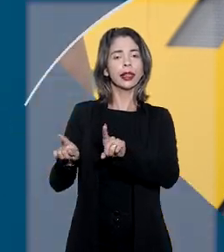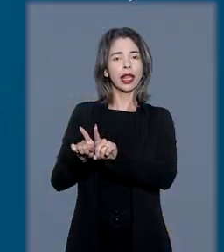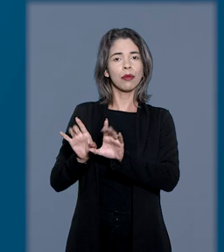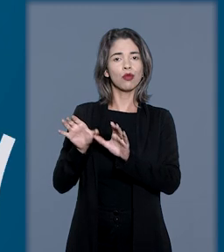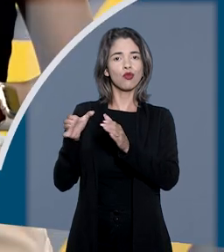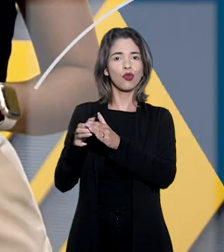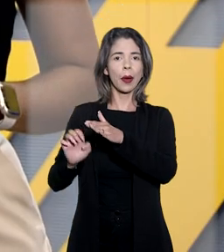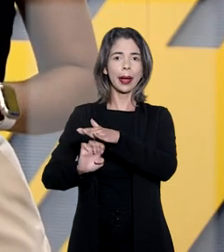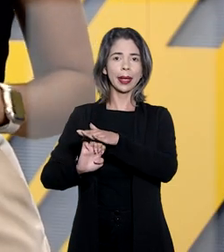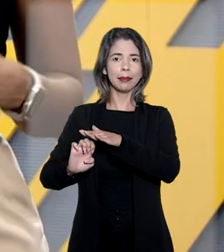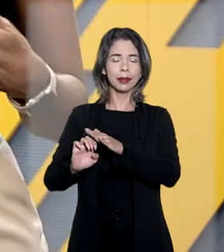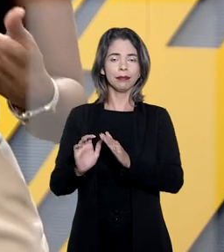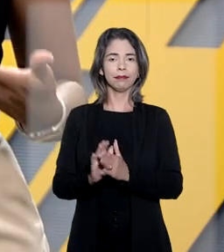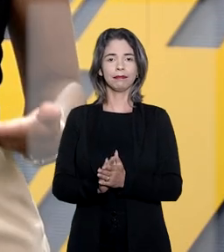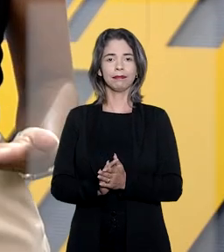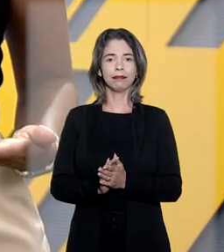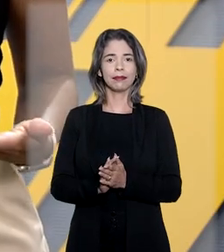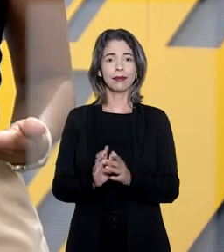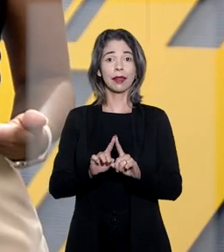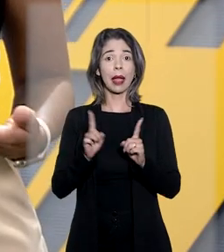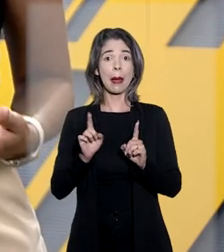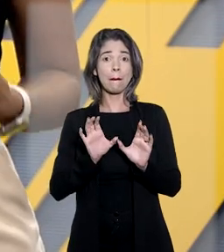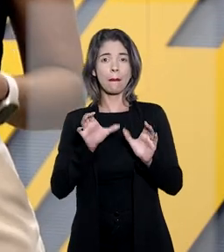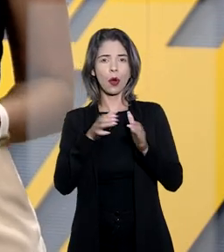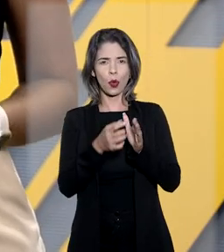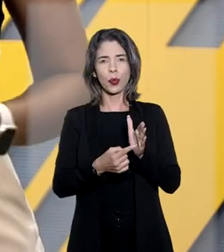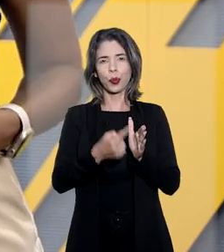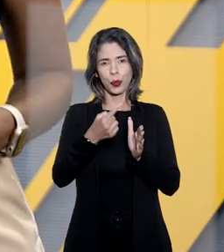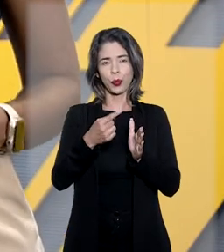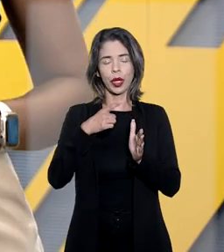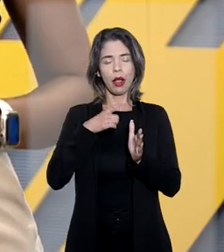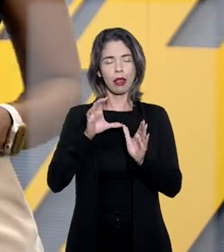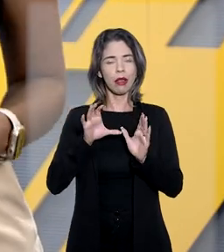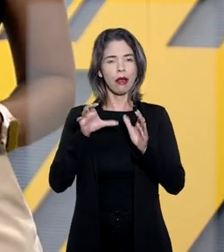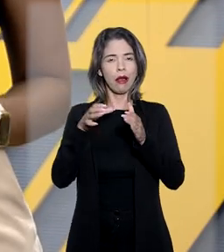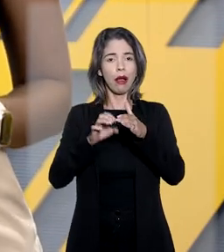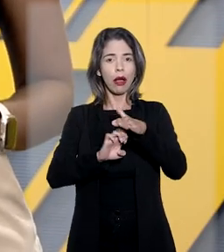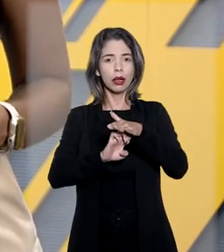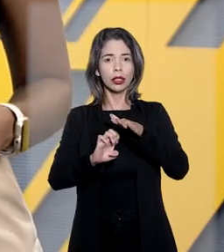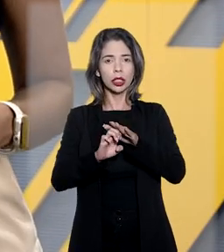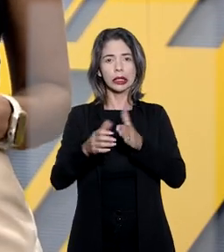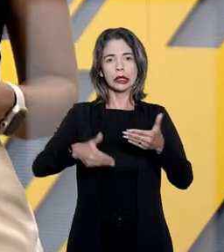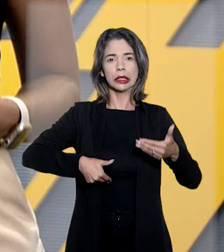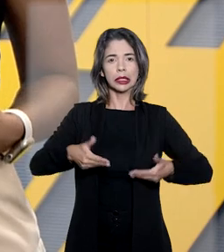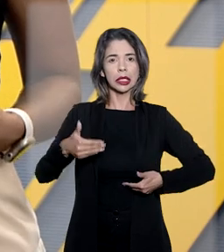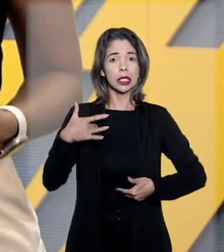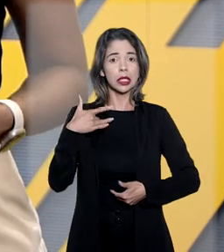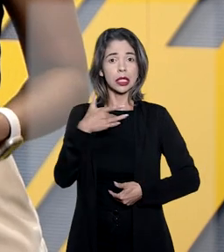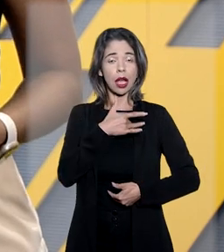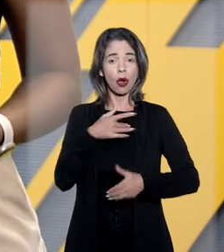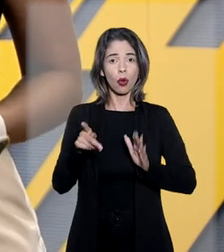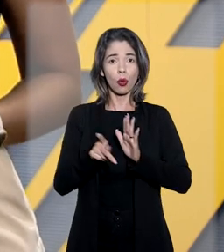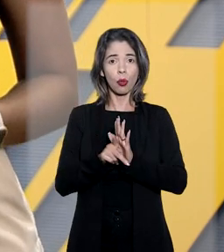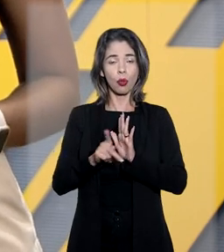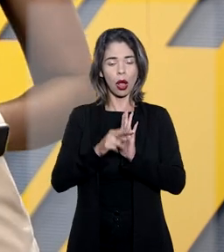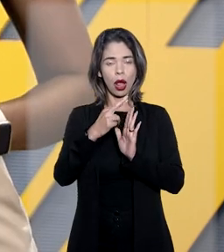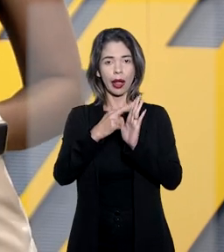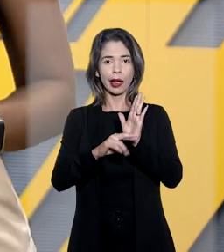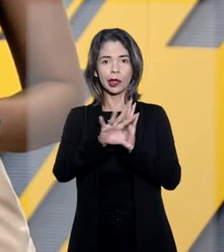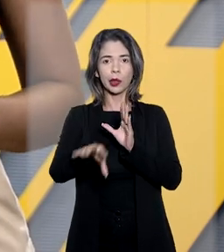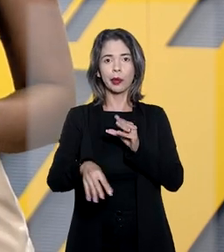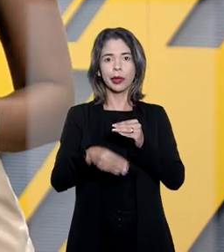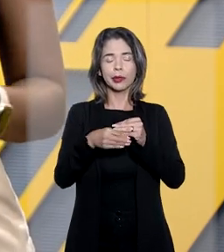empresária. Já a primeira turma decidiu que a União e o ente público contratante de serviços de saúde em